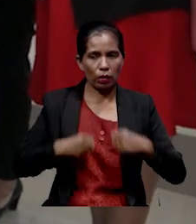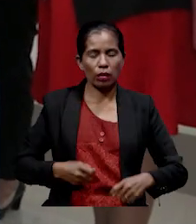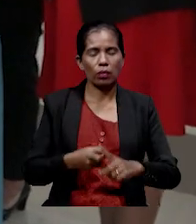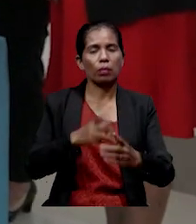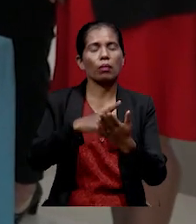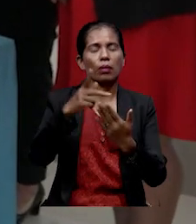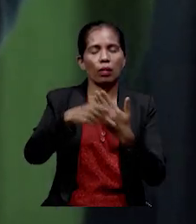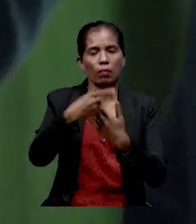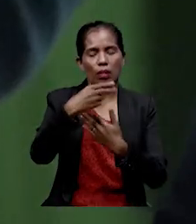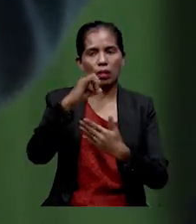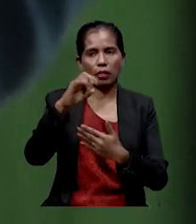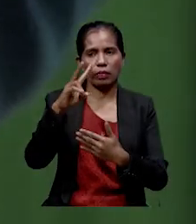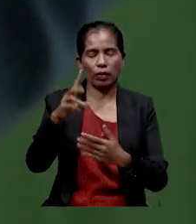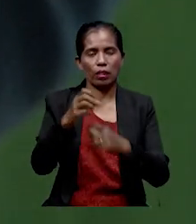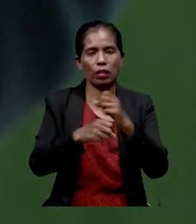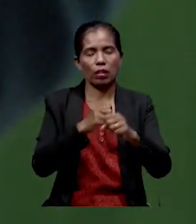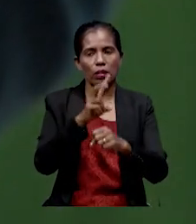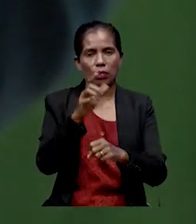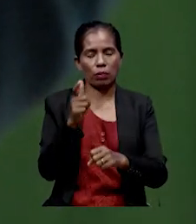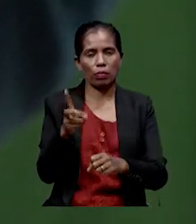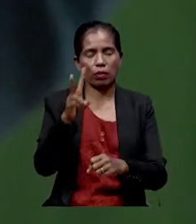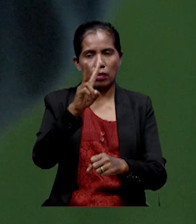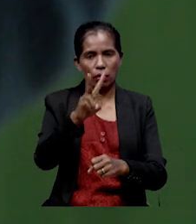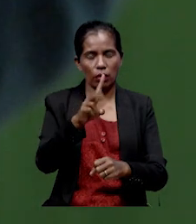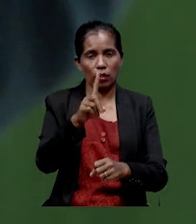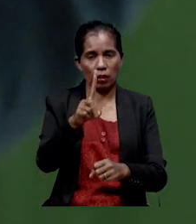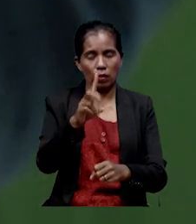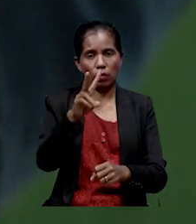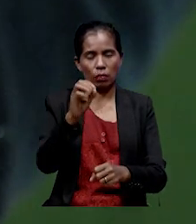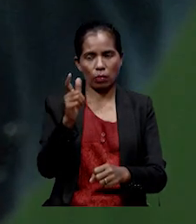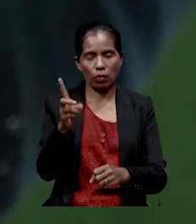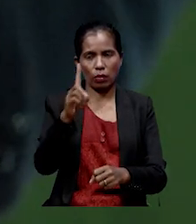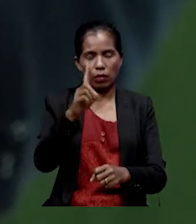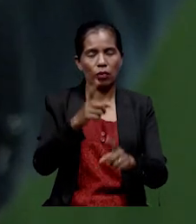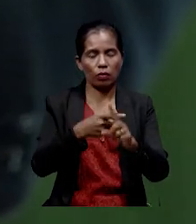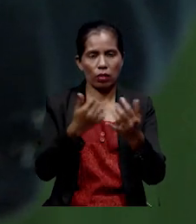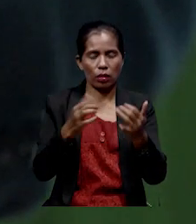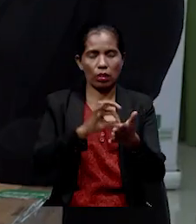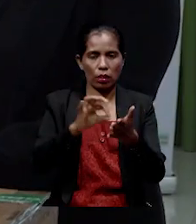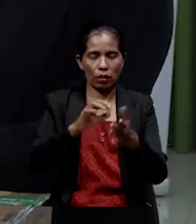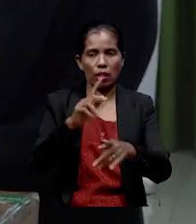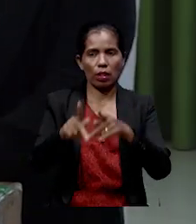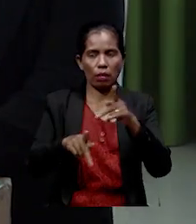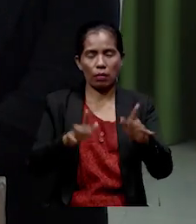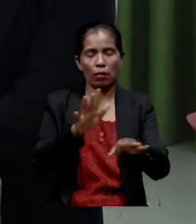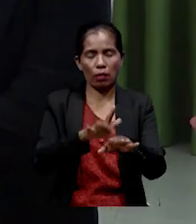HIV, hahu husitin ringrua ruanu sing ida, toring rua ruanu sing rua, fulang ne resistetan emanebe